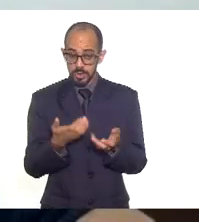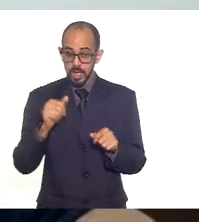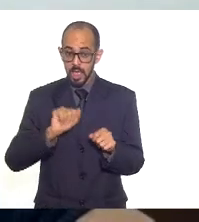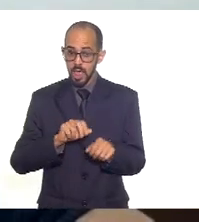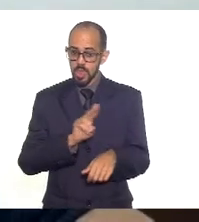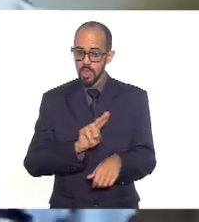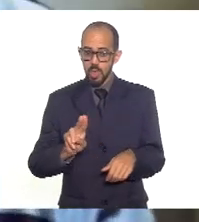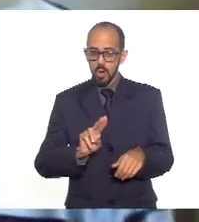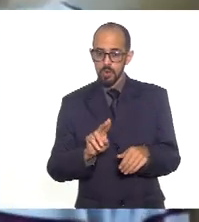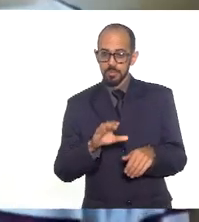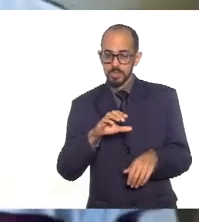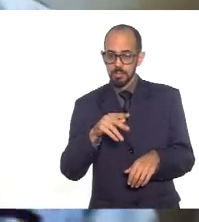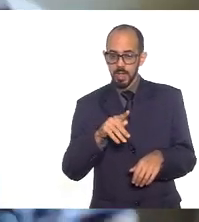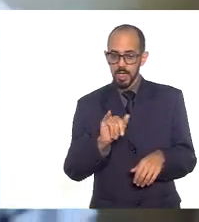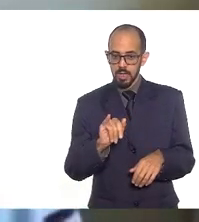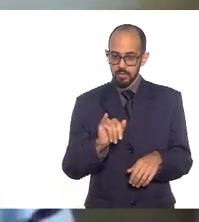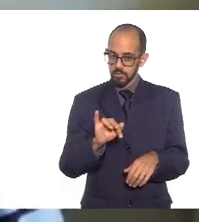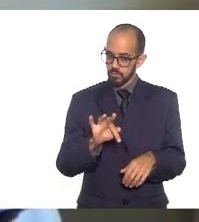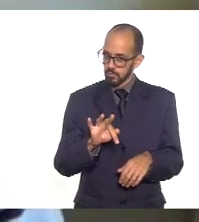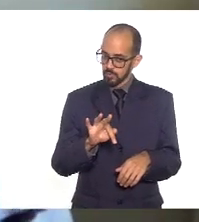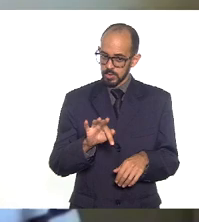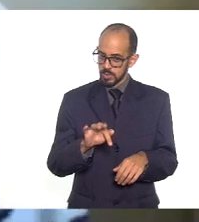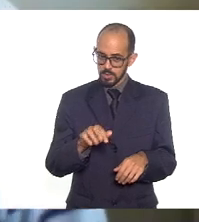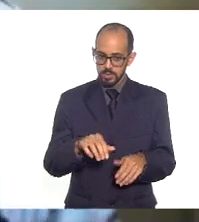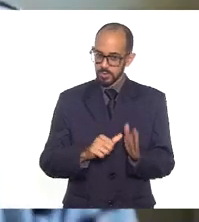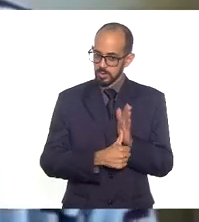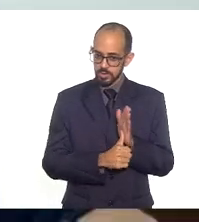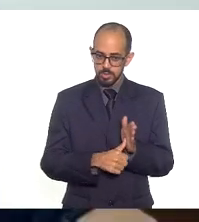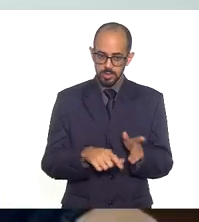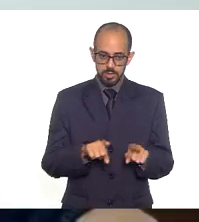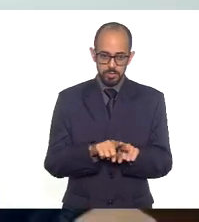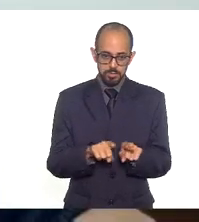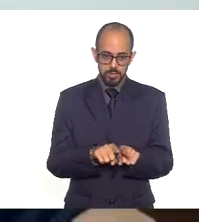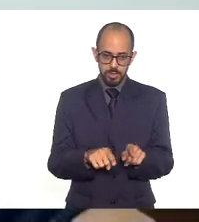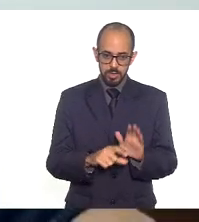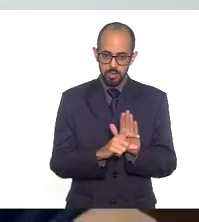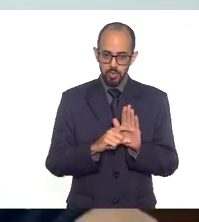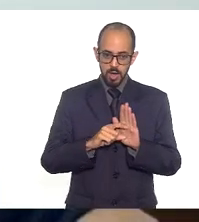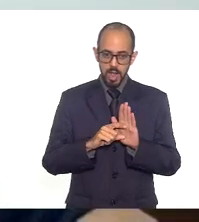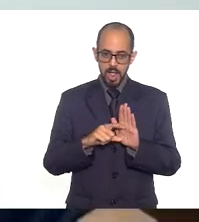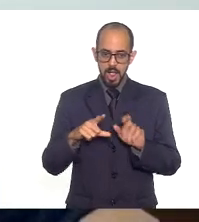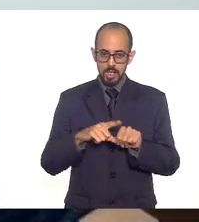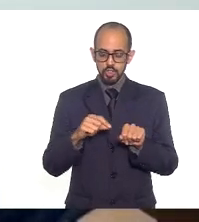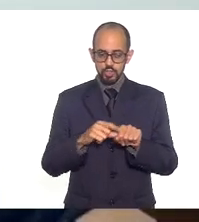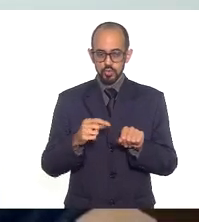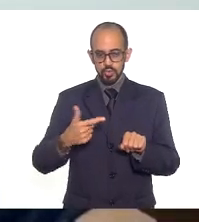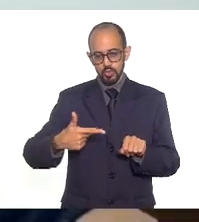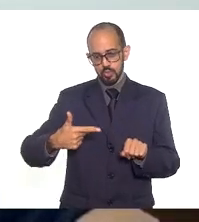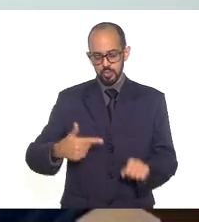CPF, identidade então, também. Então está prejudicado, não tem dúvida. Está no artigo 2º. Então está prejudicado.